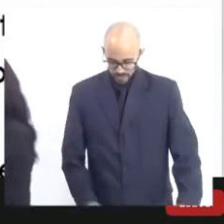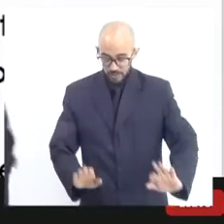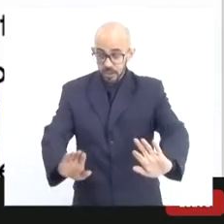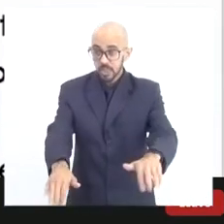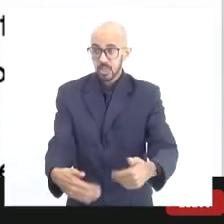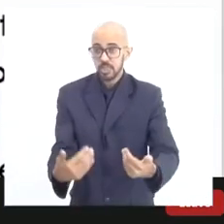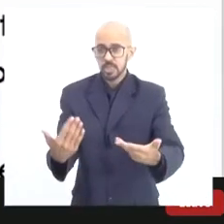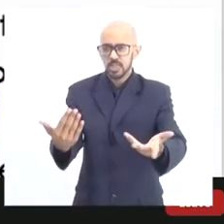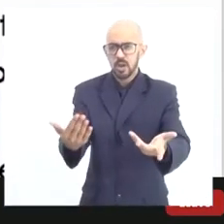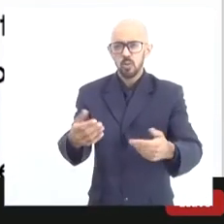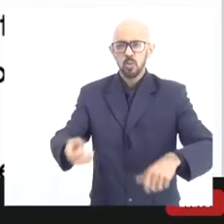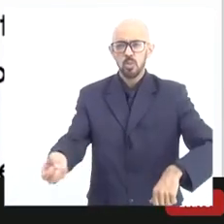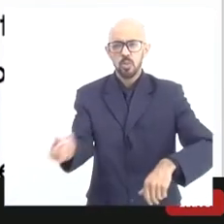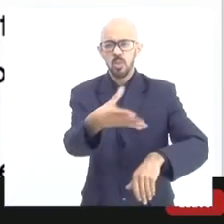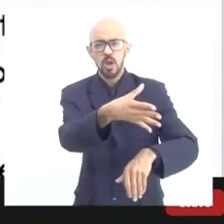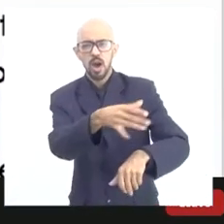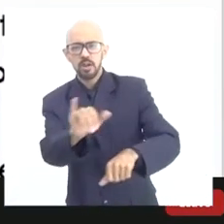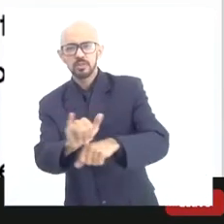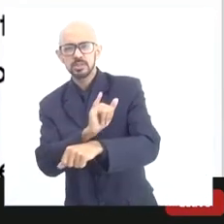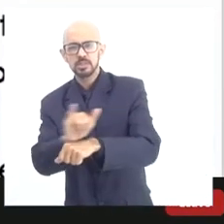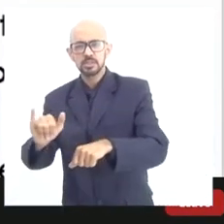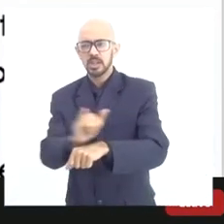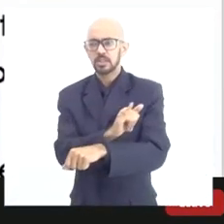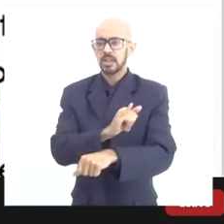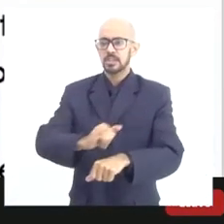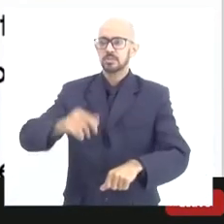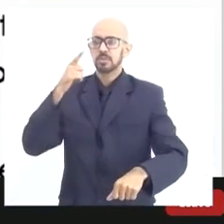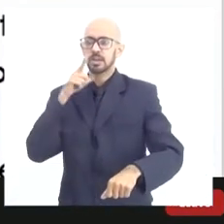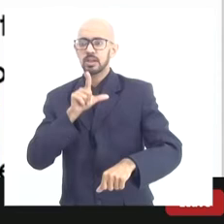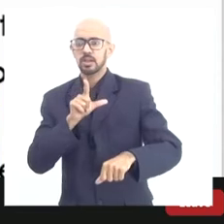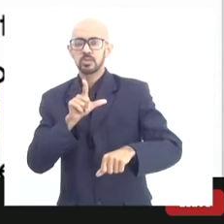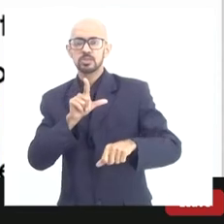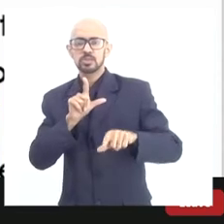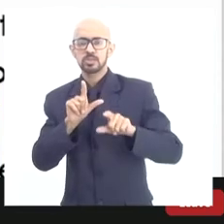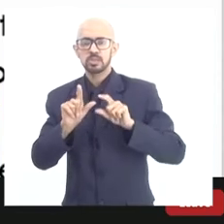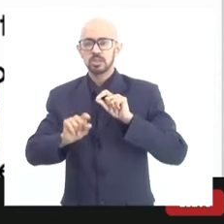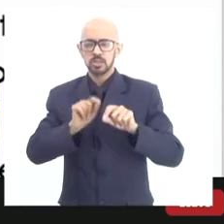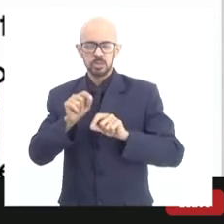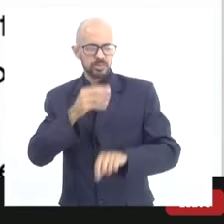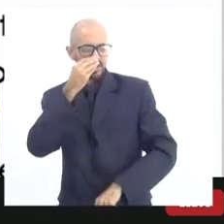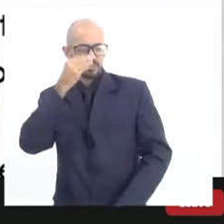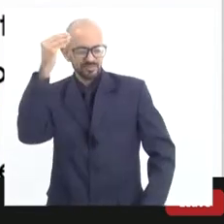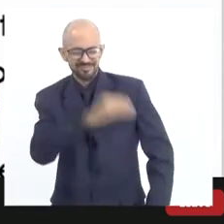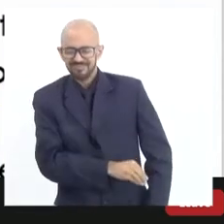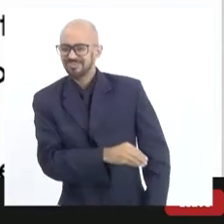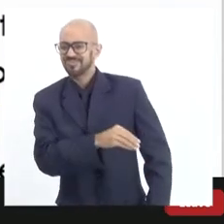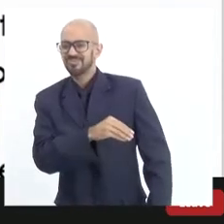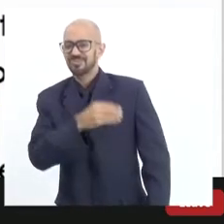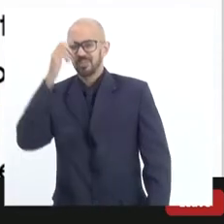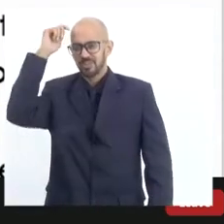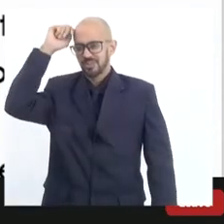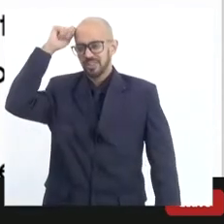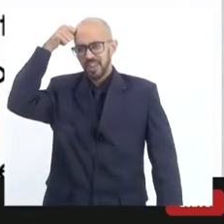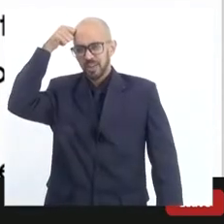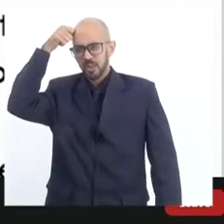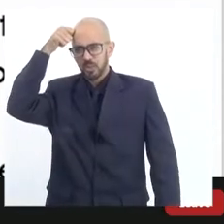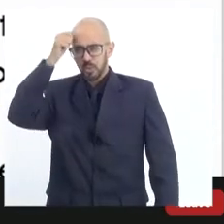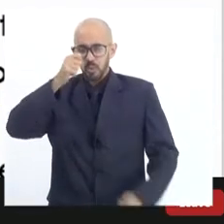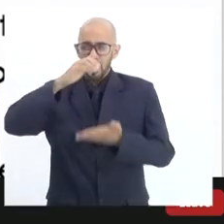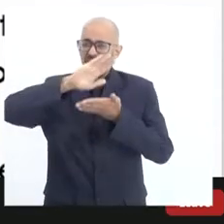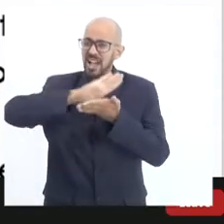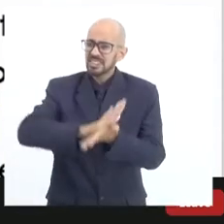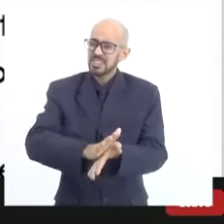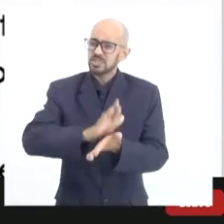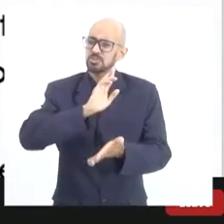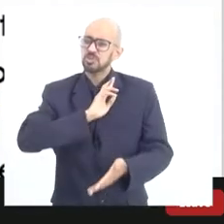desumanizar, novas formas de desumanizar o ser humano negro e negra, né? Então, o racismo religioso, ele é ataque